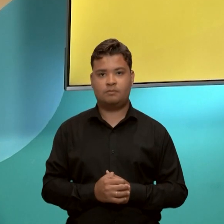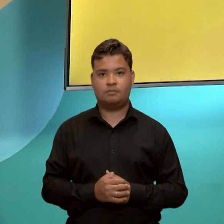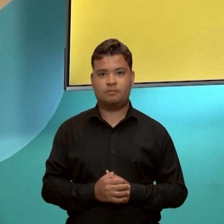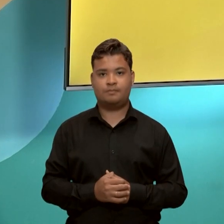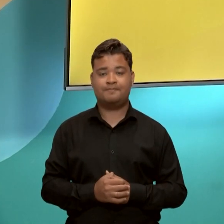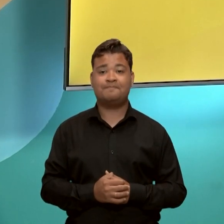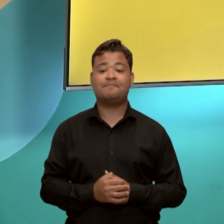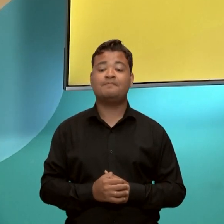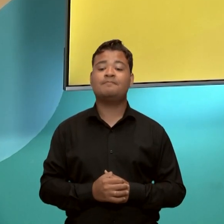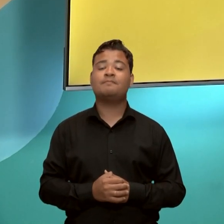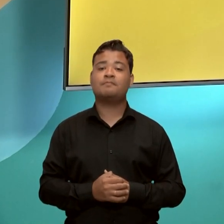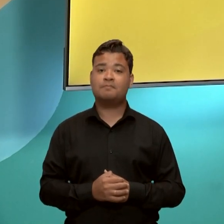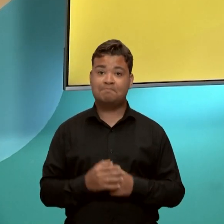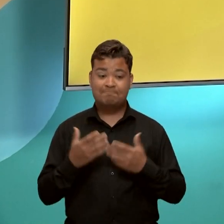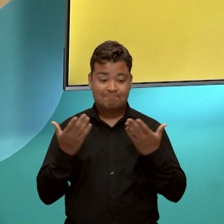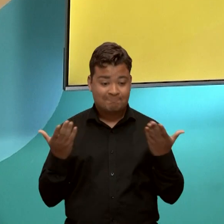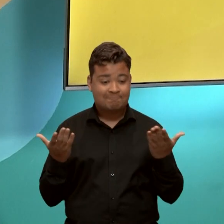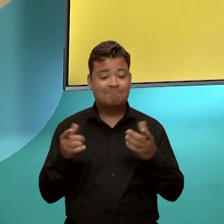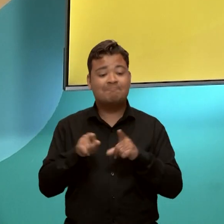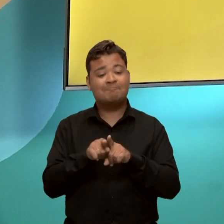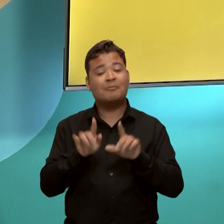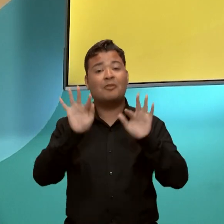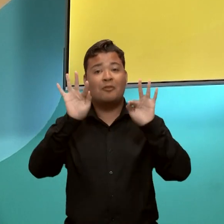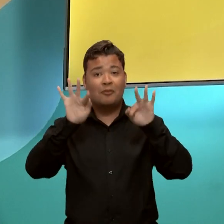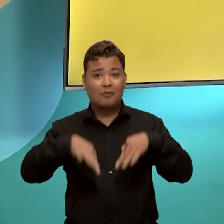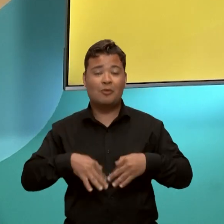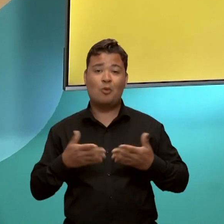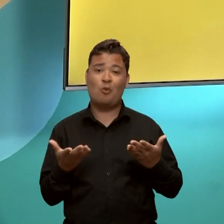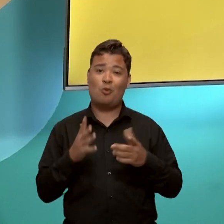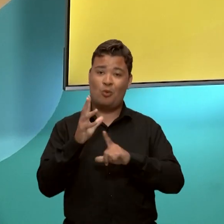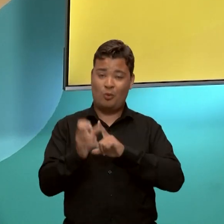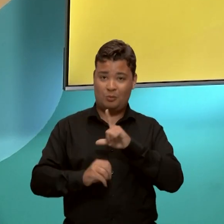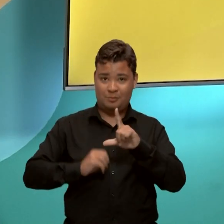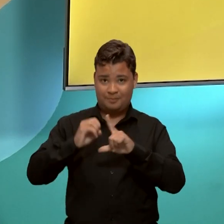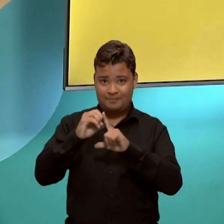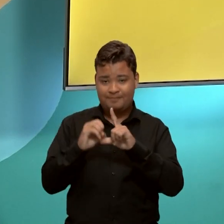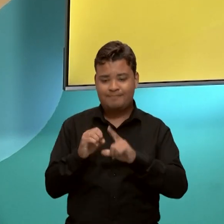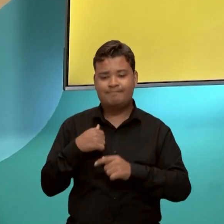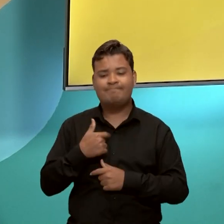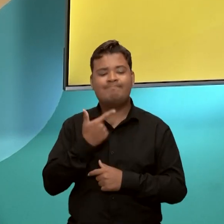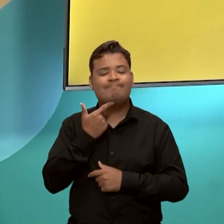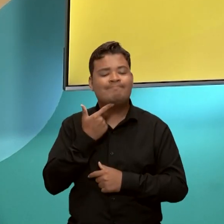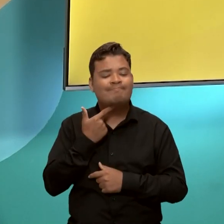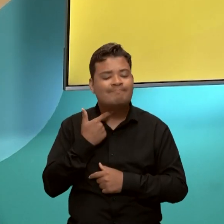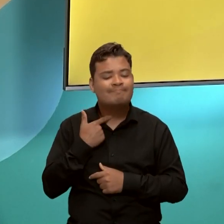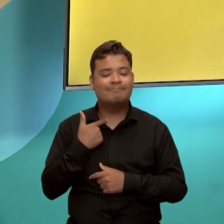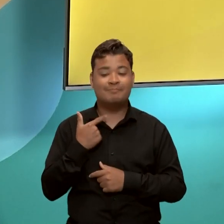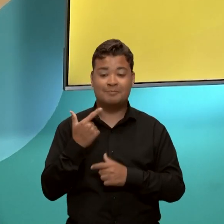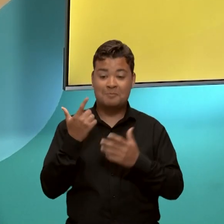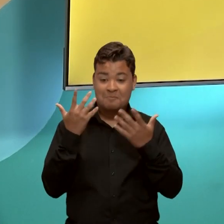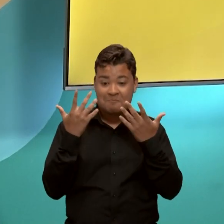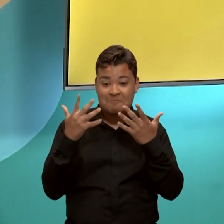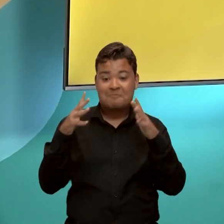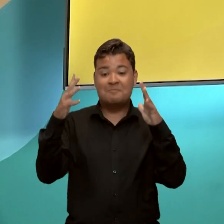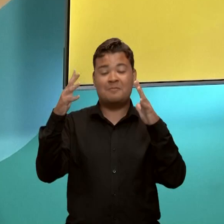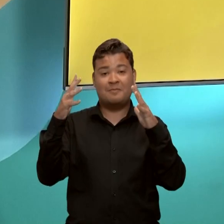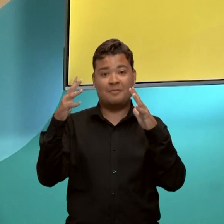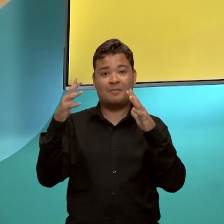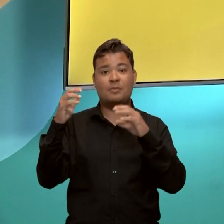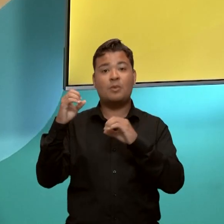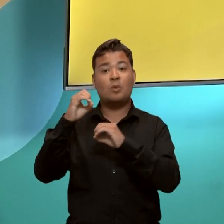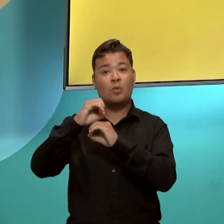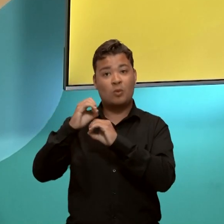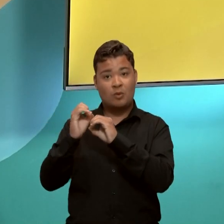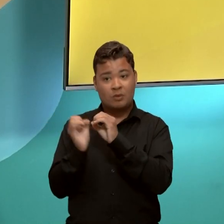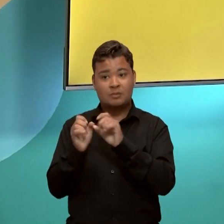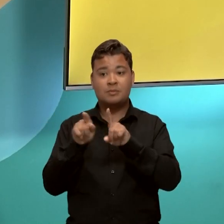E eu me despeço de você nesse Mundo UFG de hoje, desejando parabéns para a Universidade Federal de Goiás e para